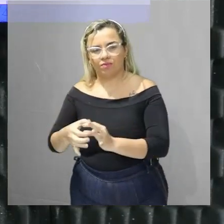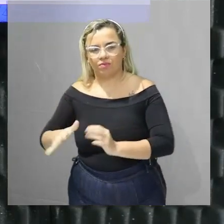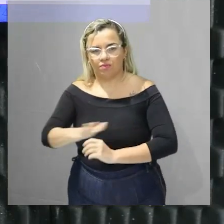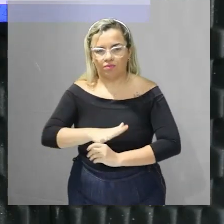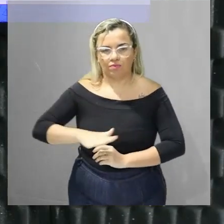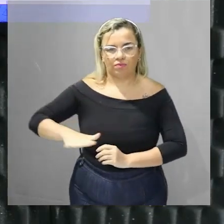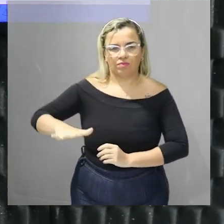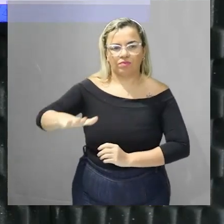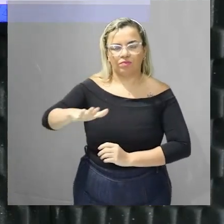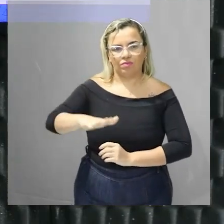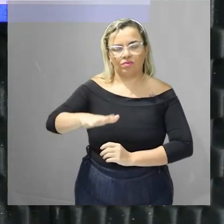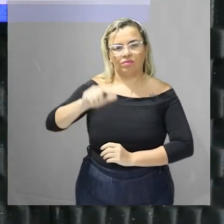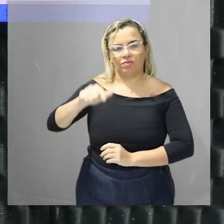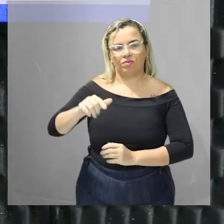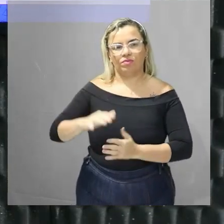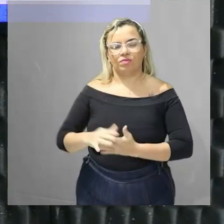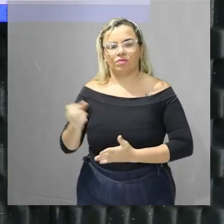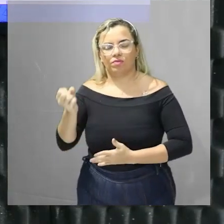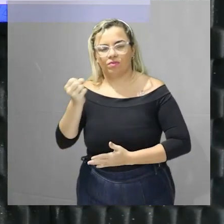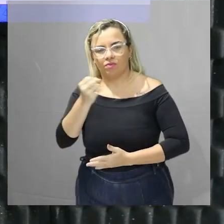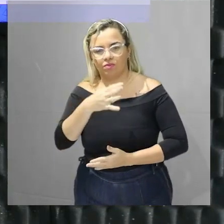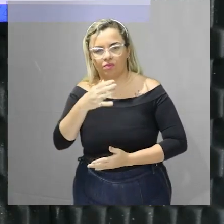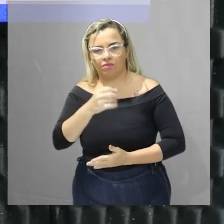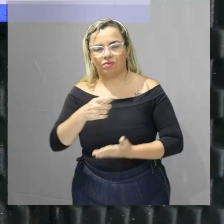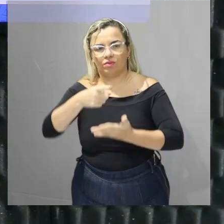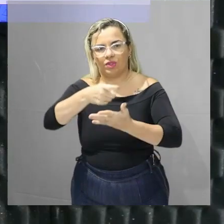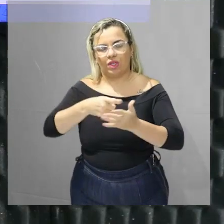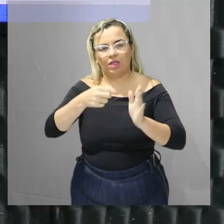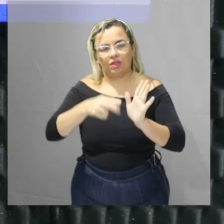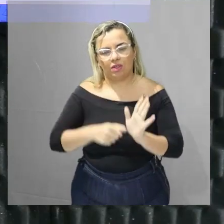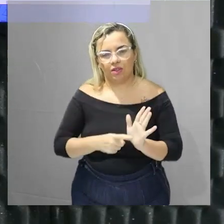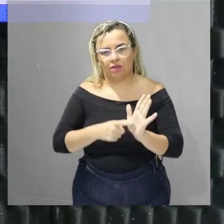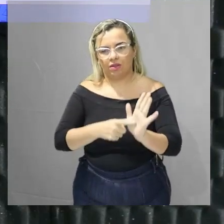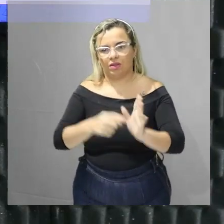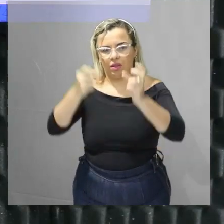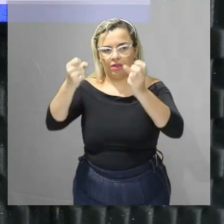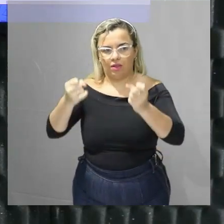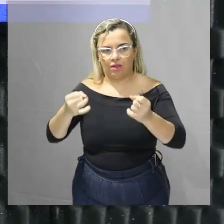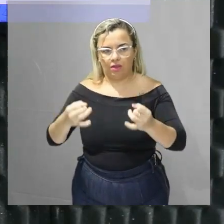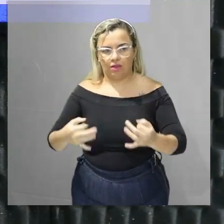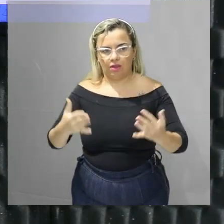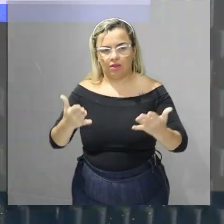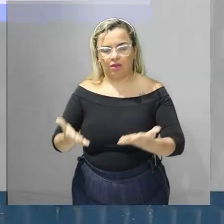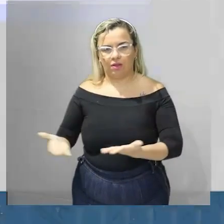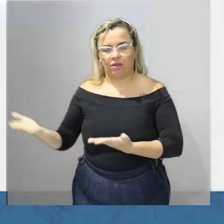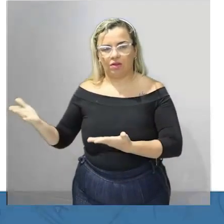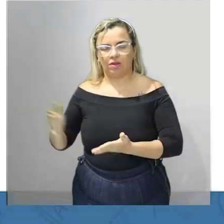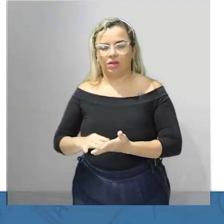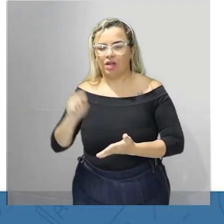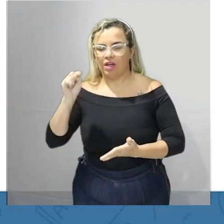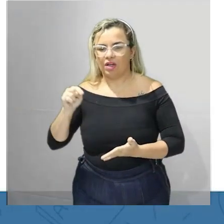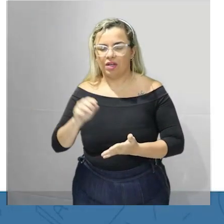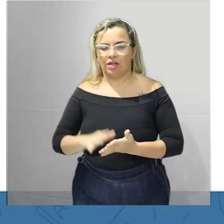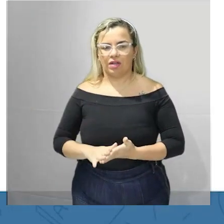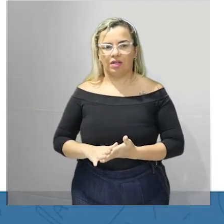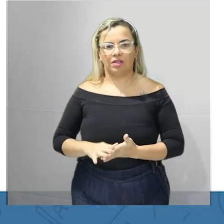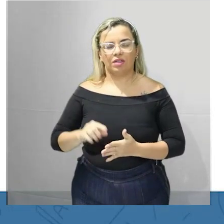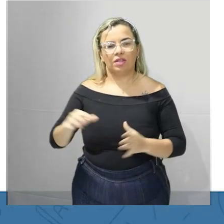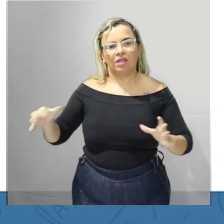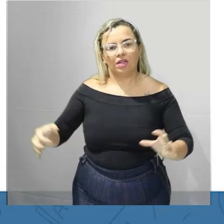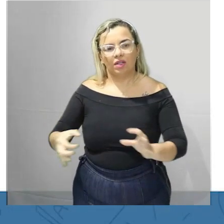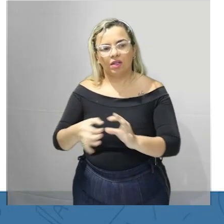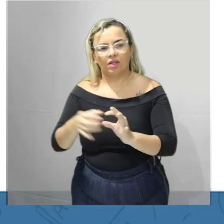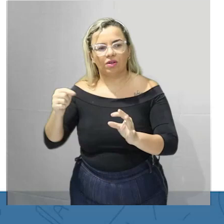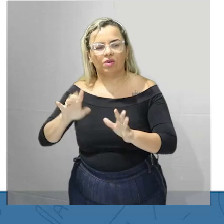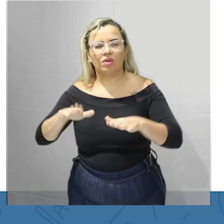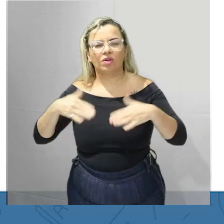espaço urbano contemporâneos, ressaltadas no texto, explica-se pela. Algo vai explicar essa complexidade. O que seria essa